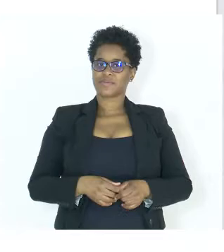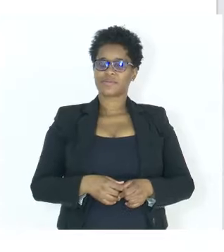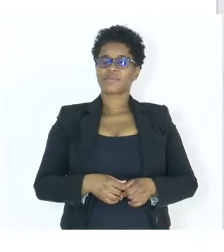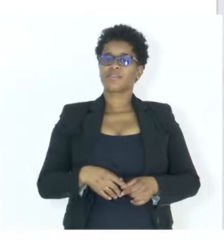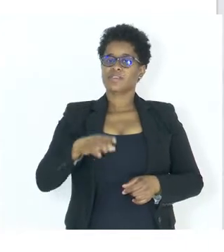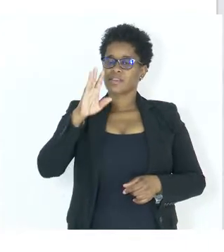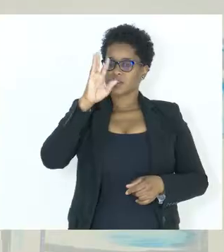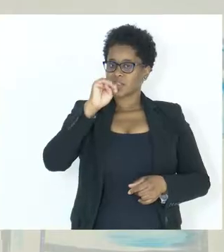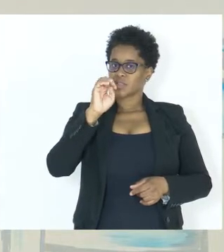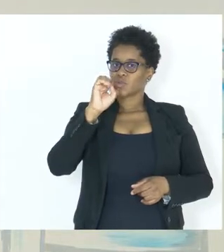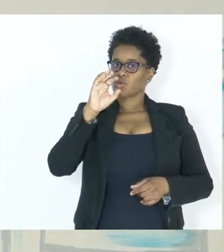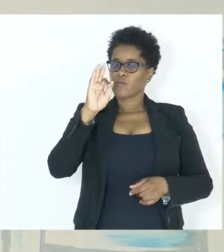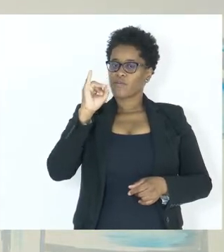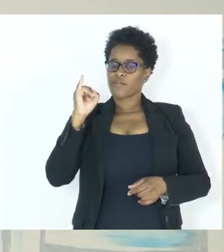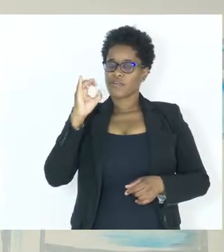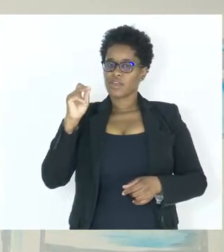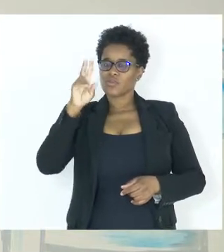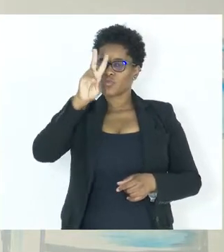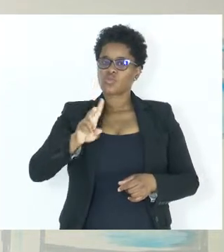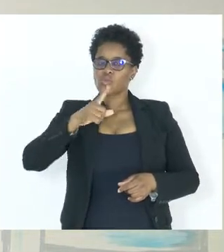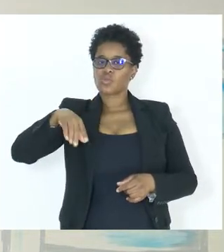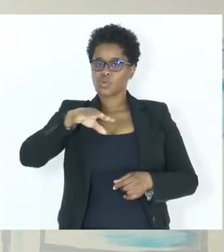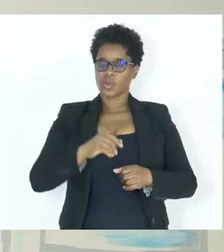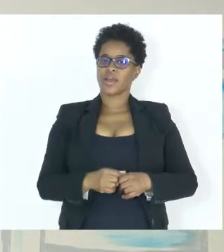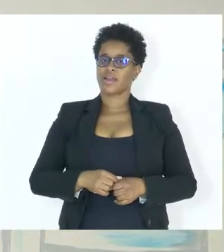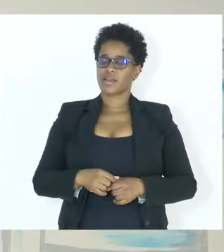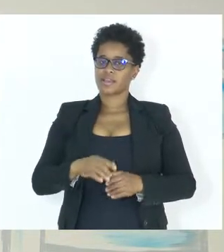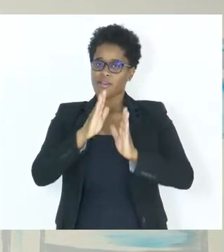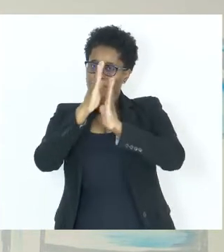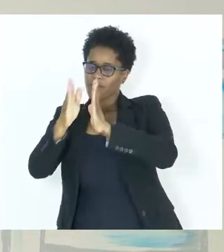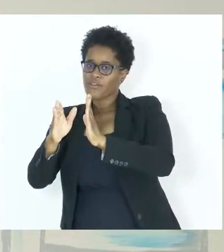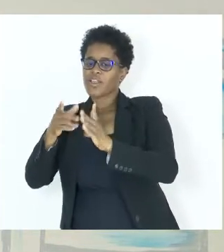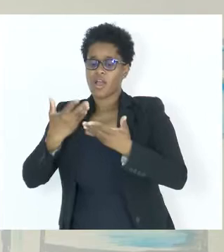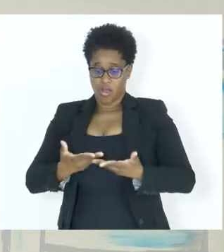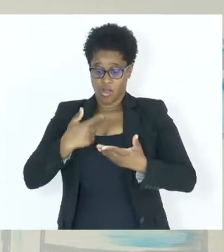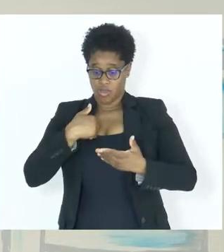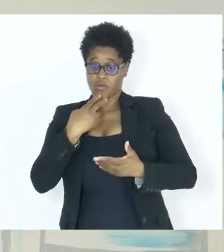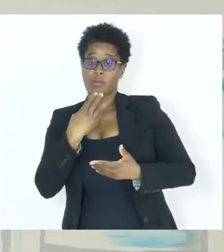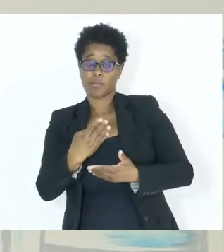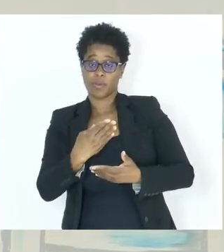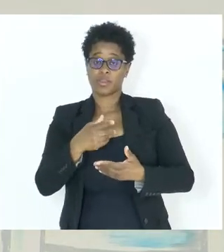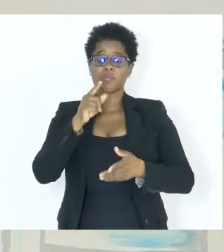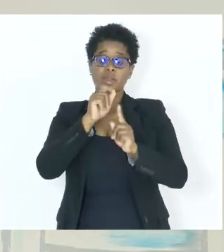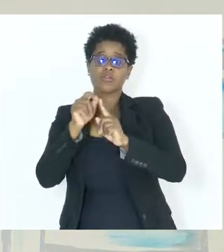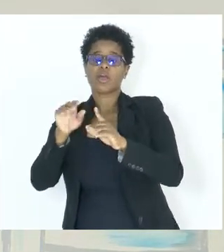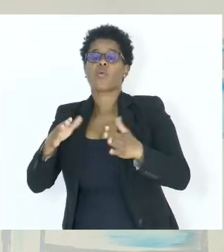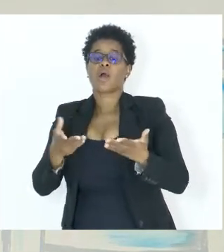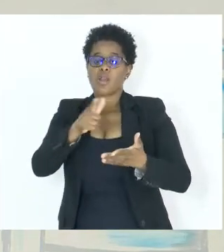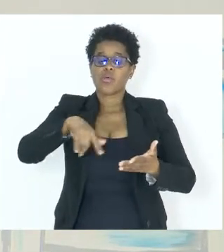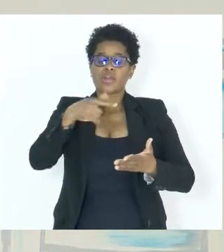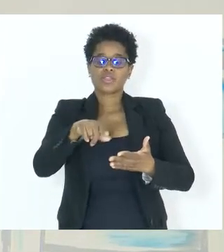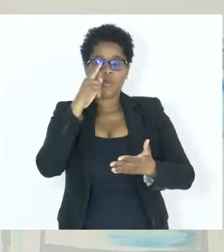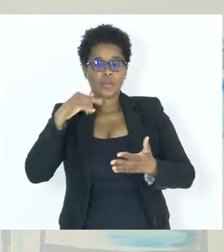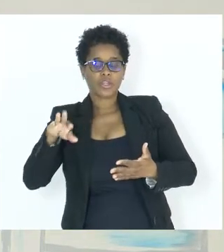segundo lugar da fila. Agora eu vou pedir para identificar em que lugar se encontra o menino Rui. Vamos aqui